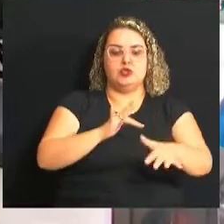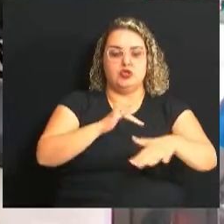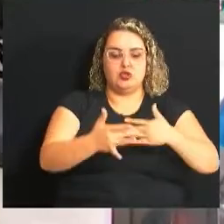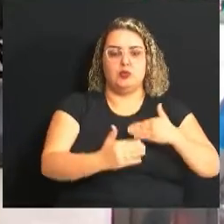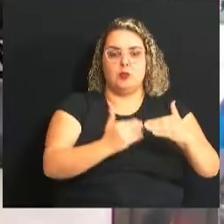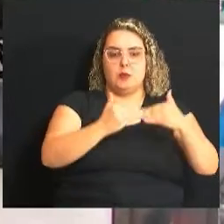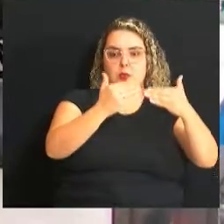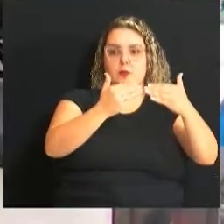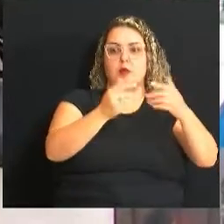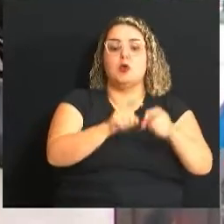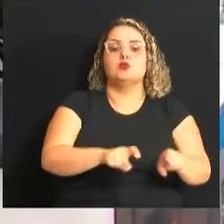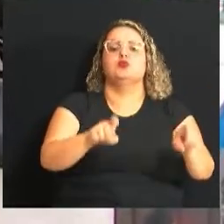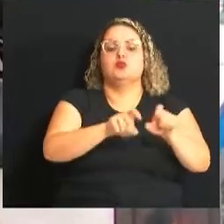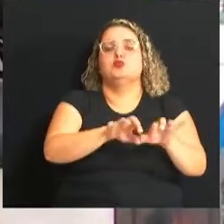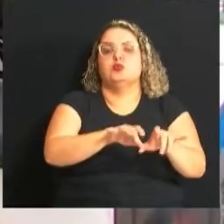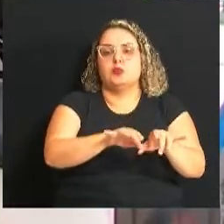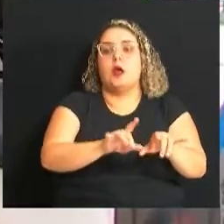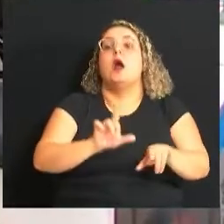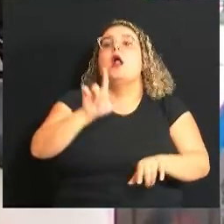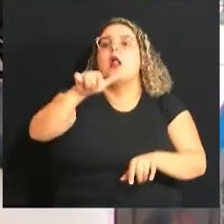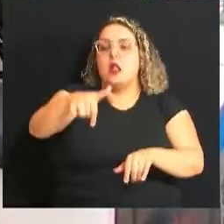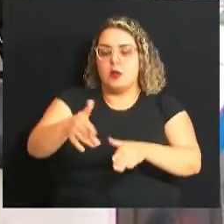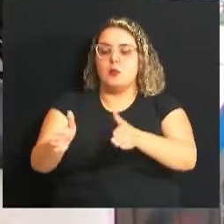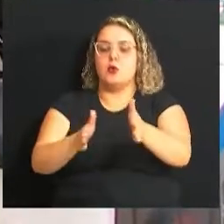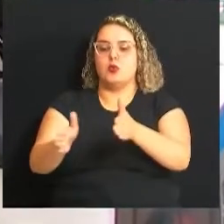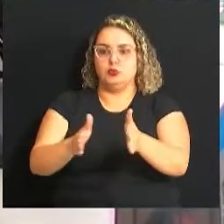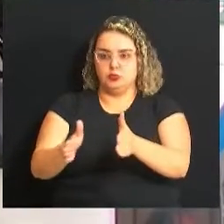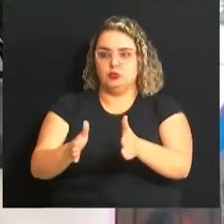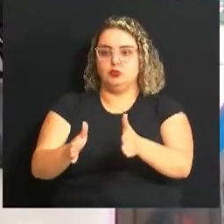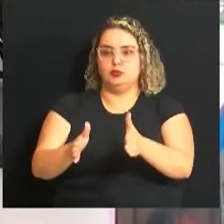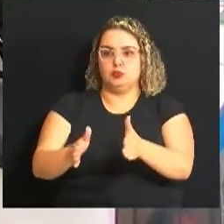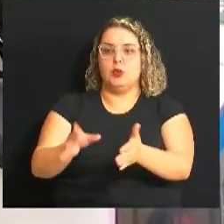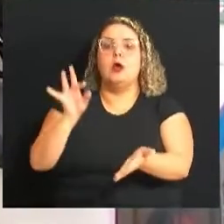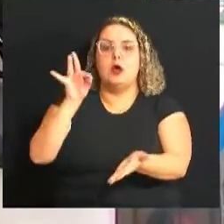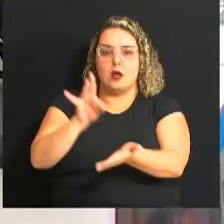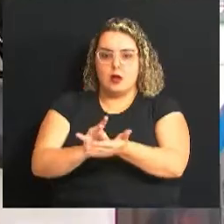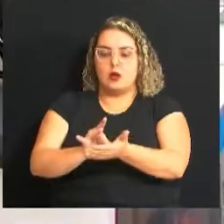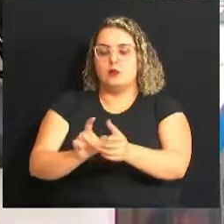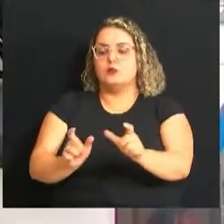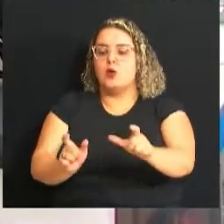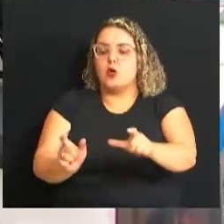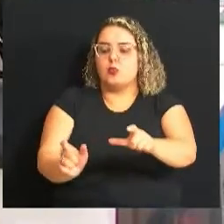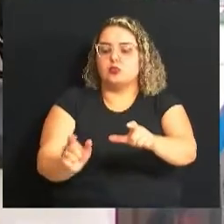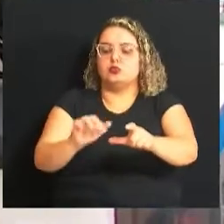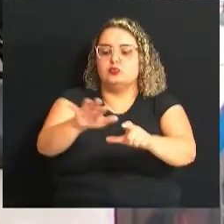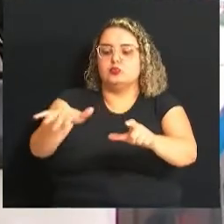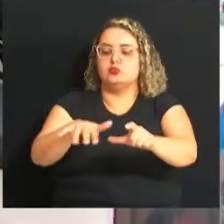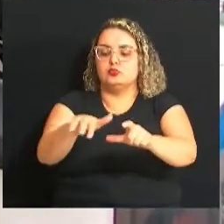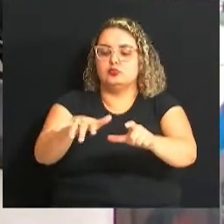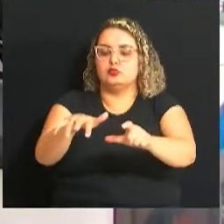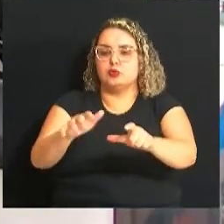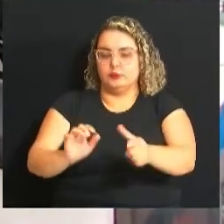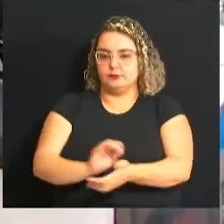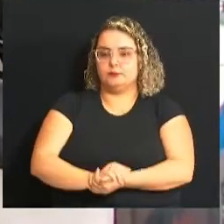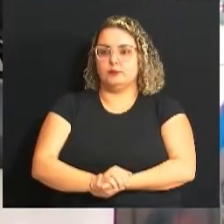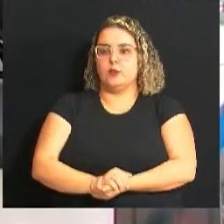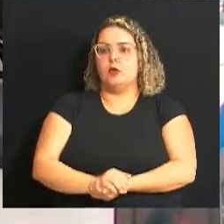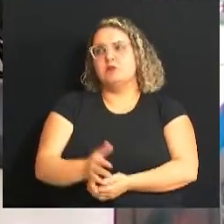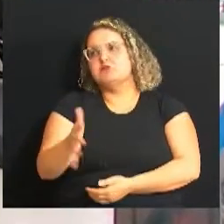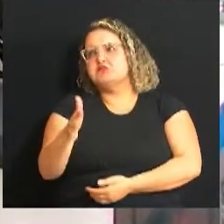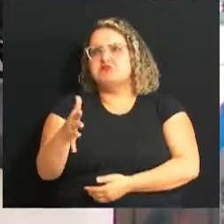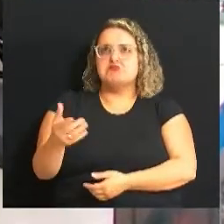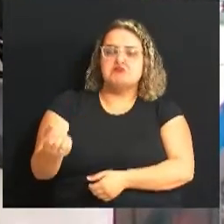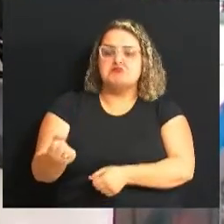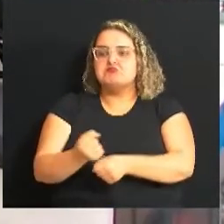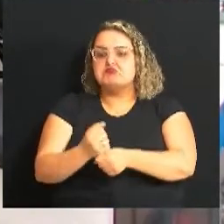nos computadores. Depois a gente passa para a real inseminação delas nas urnas eletrônicas. Quanto tempo mais ou menos dura